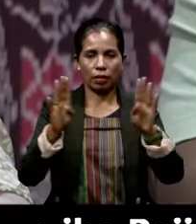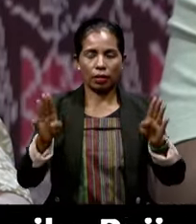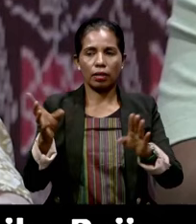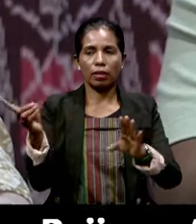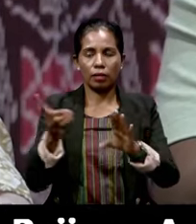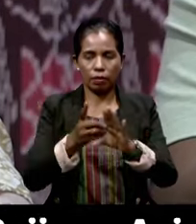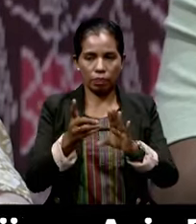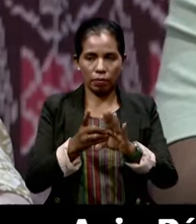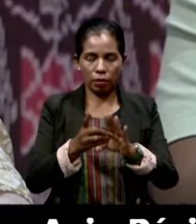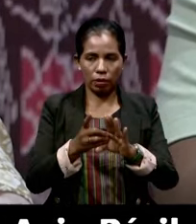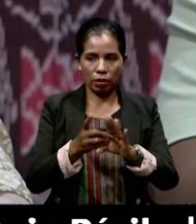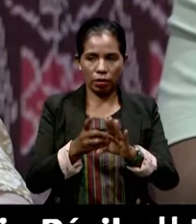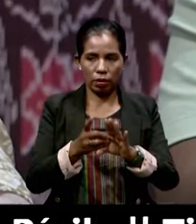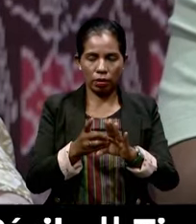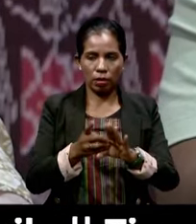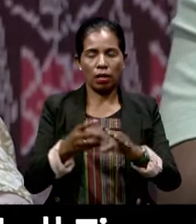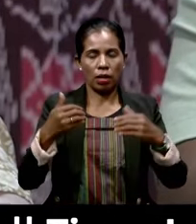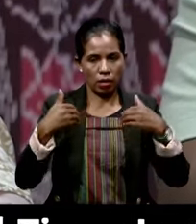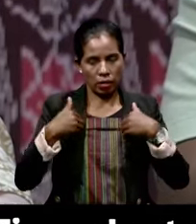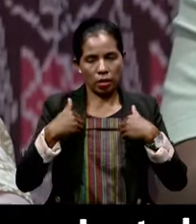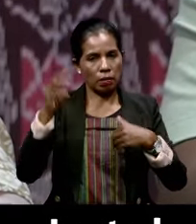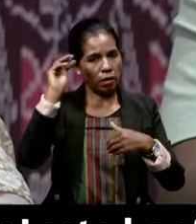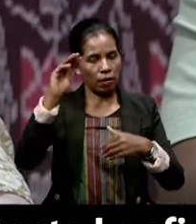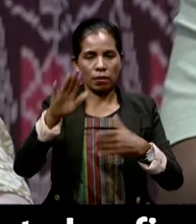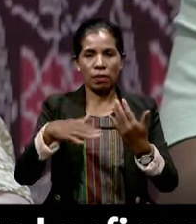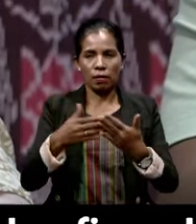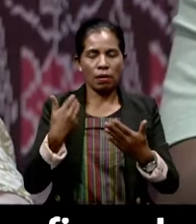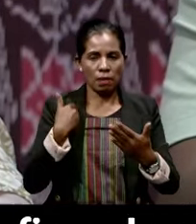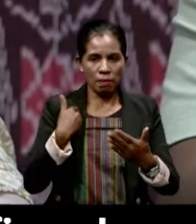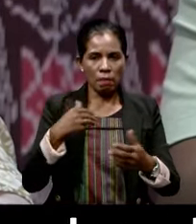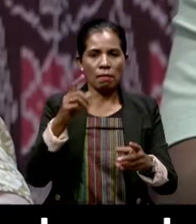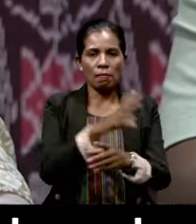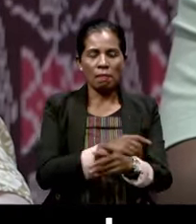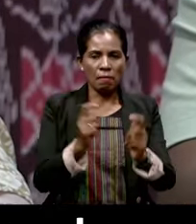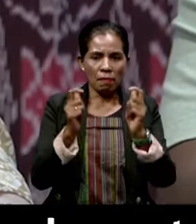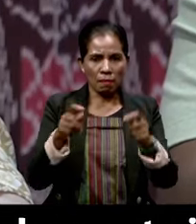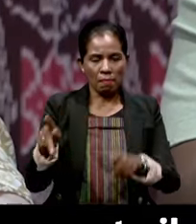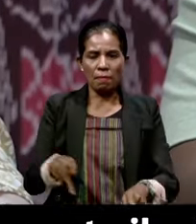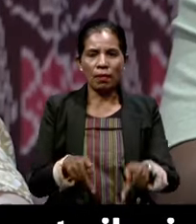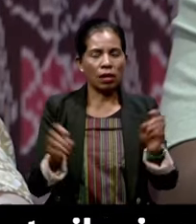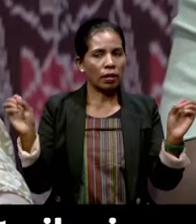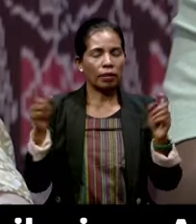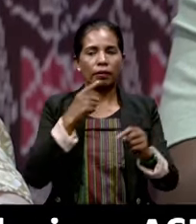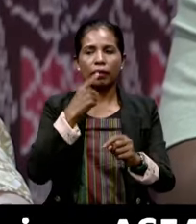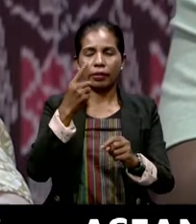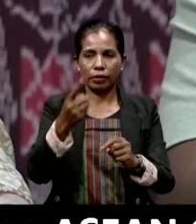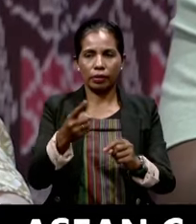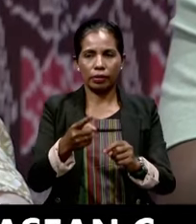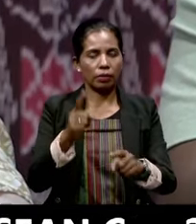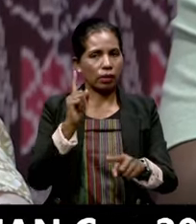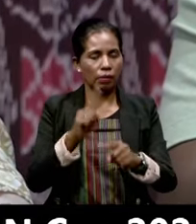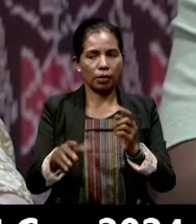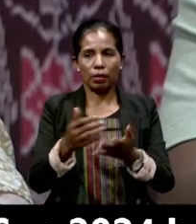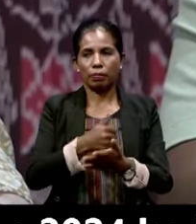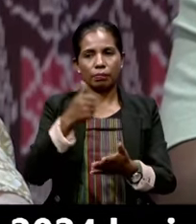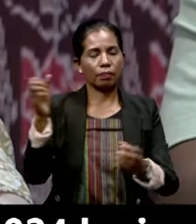diploma despacho ministerial nem ia hotel nem concurso público é na bala de hankata ka niela beleliu la